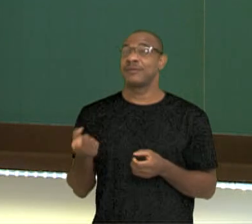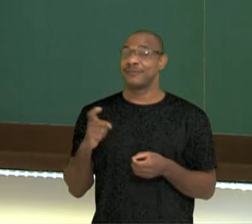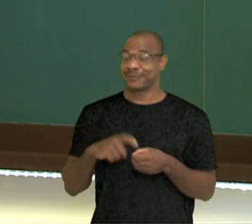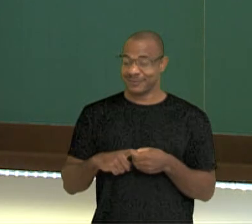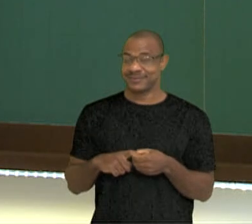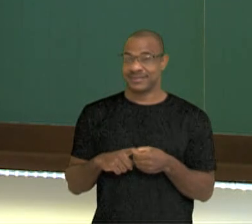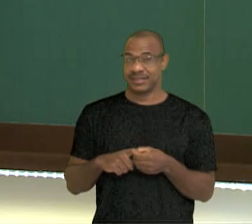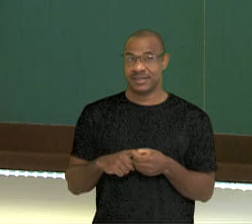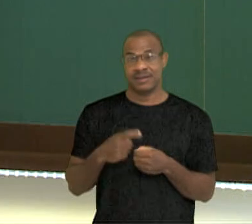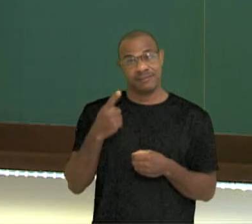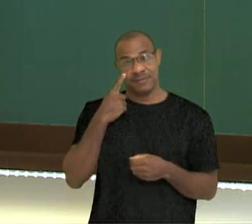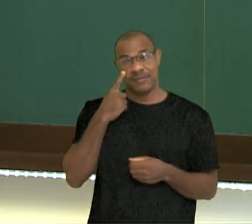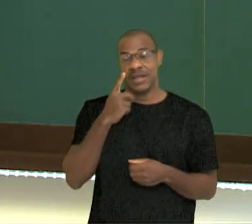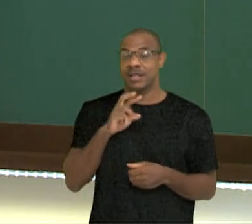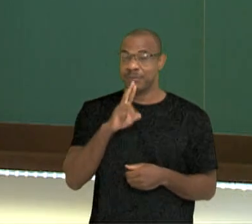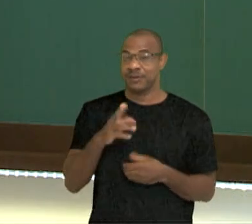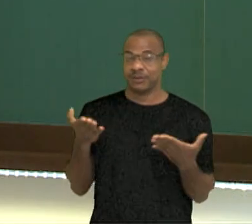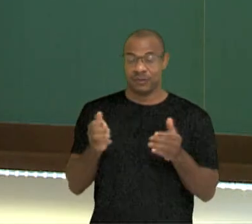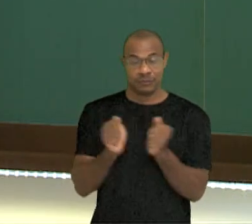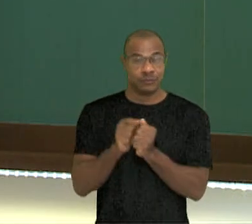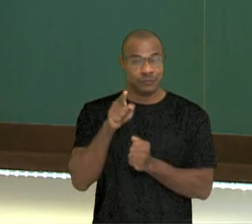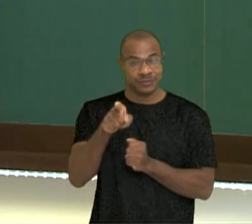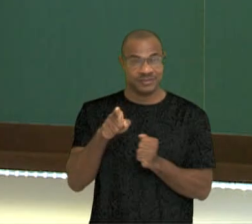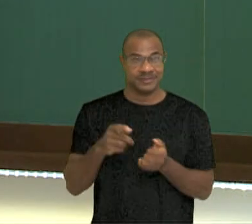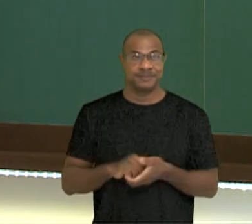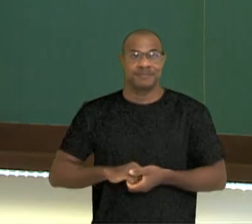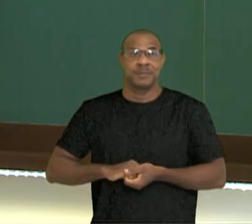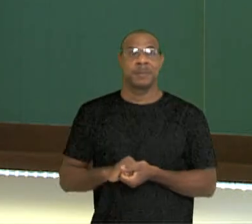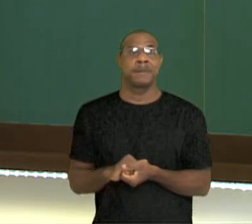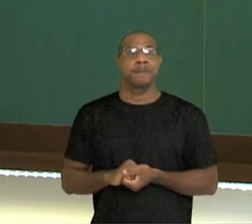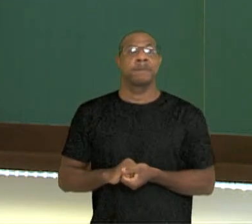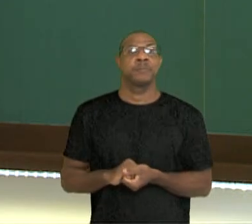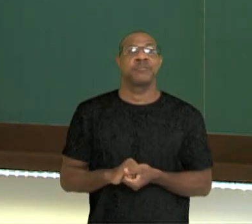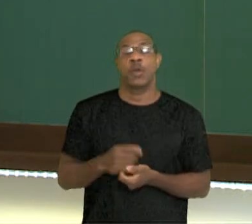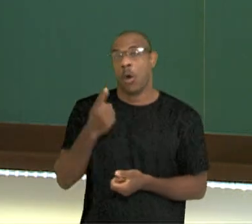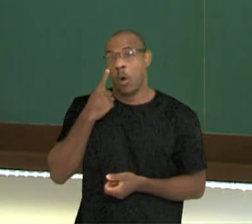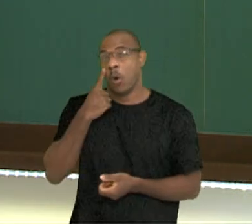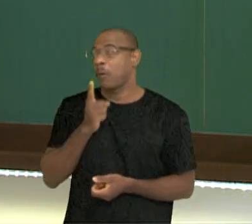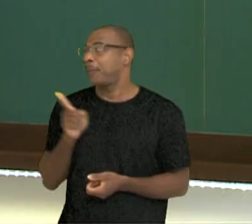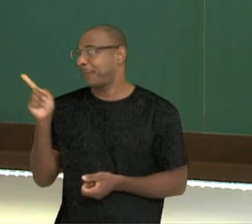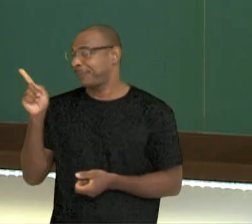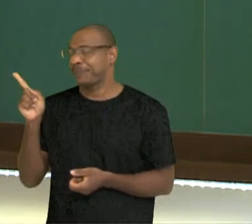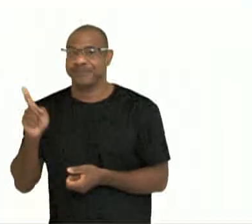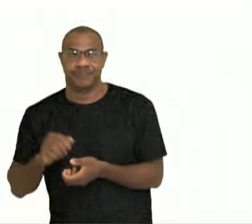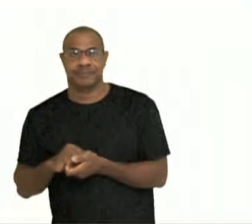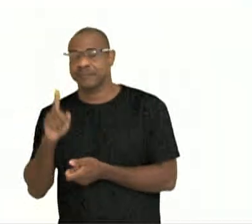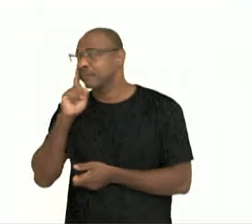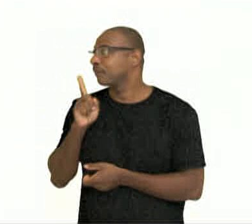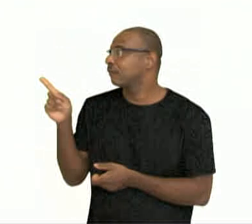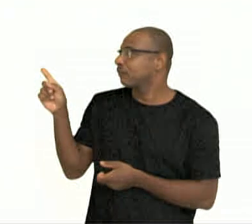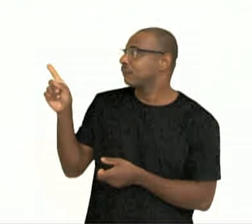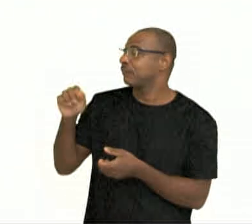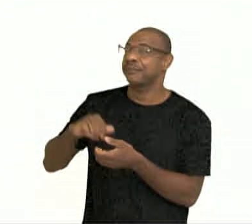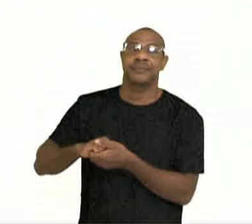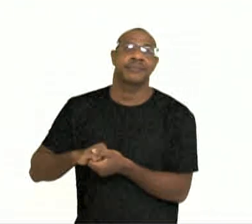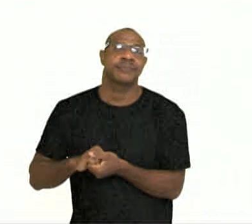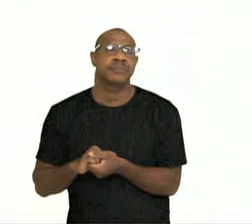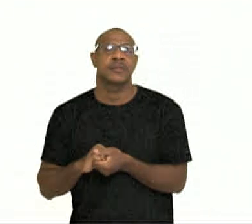Voltei, conferi contigo o gabarito da atividade. Olha só, o que